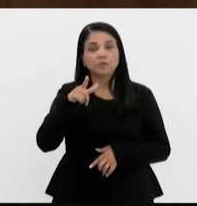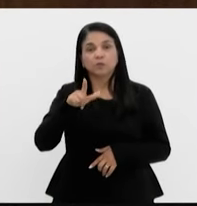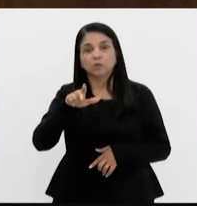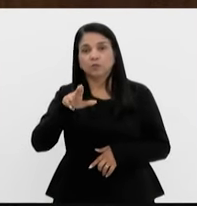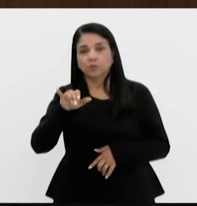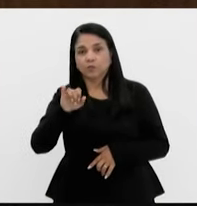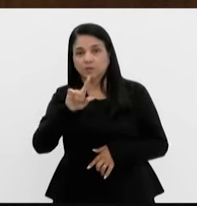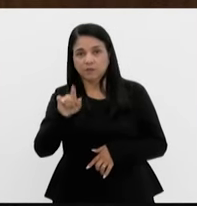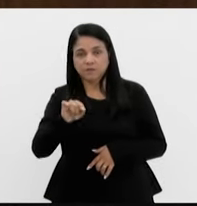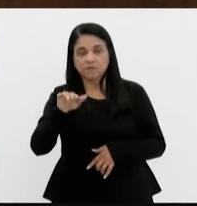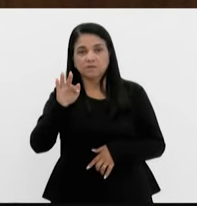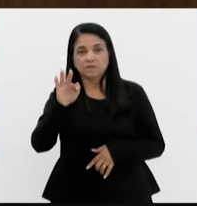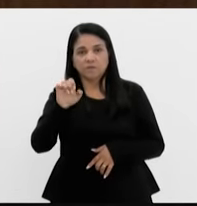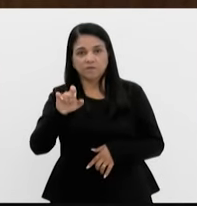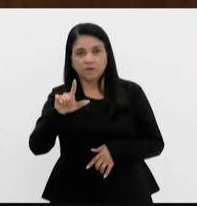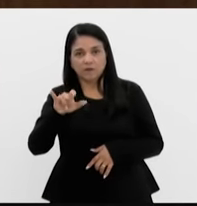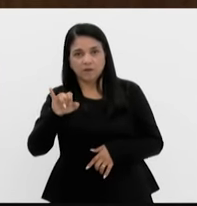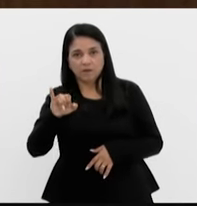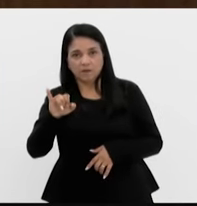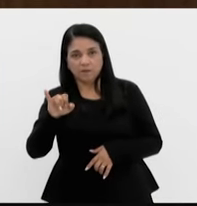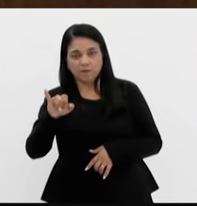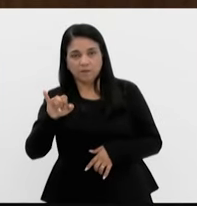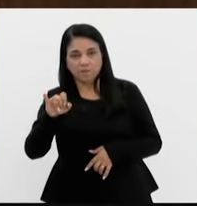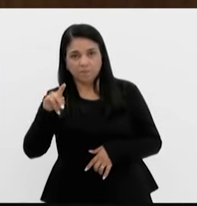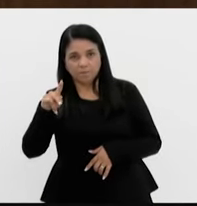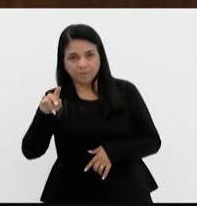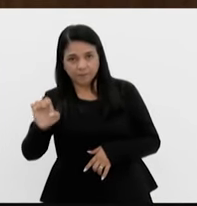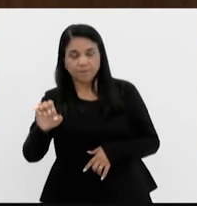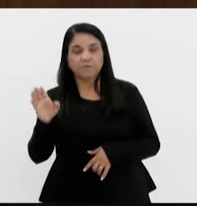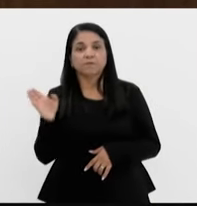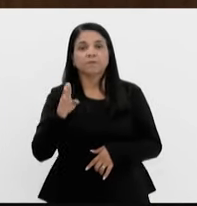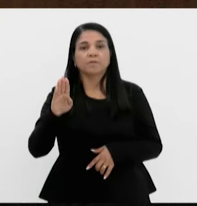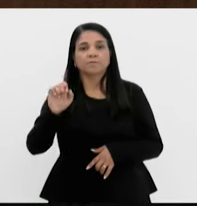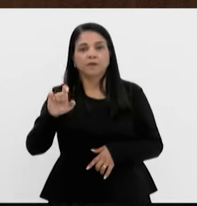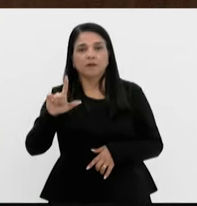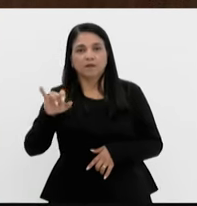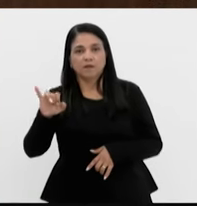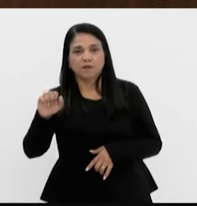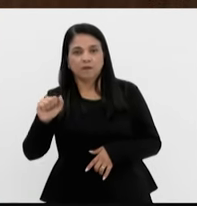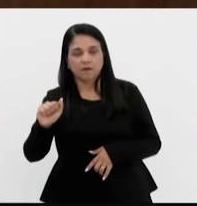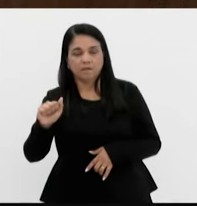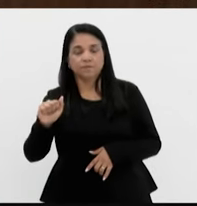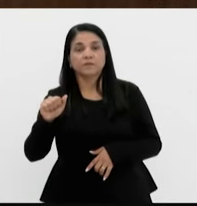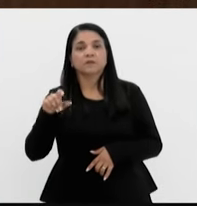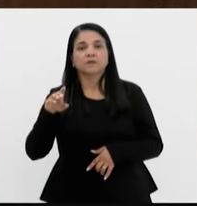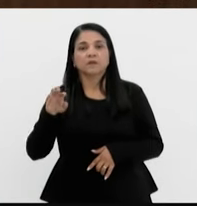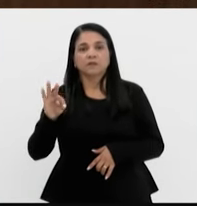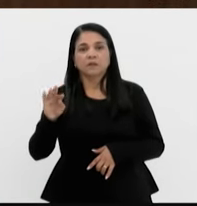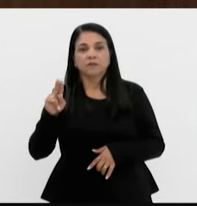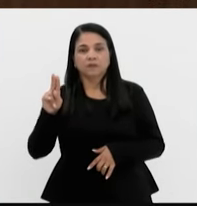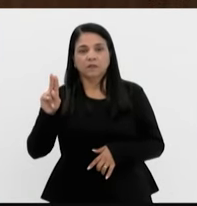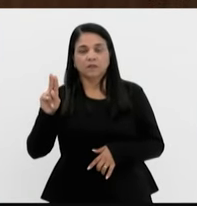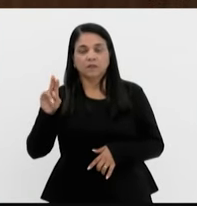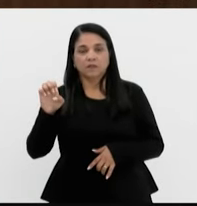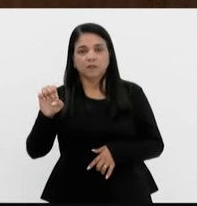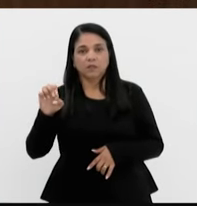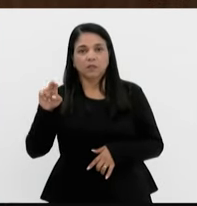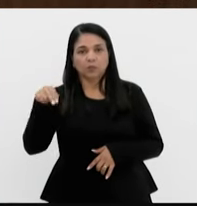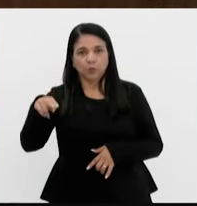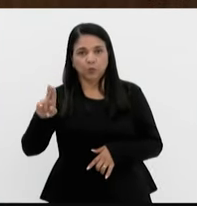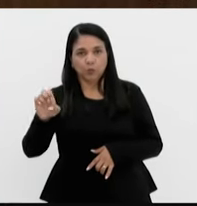Felipe baleia tenuto Ross que é o presidente Nacional do